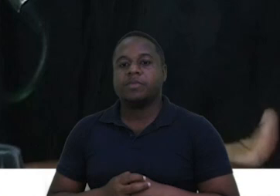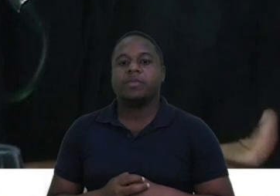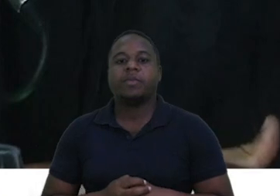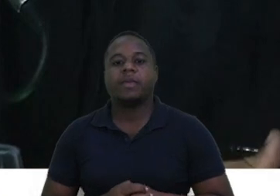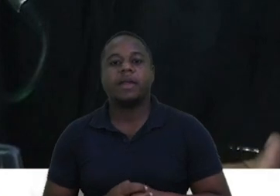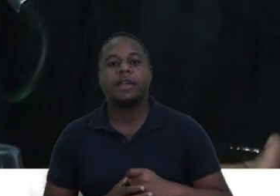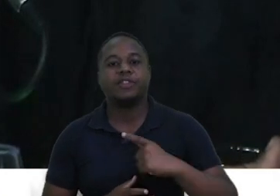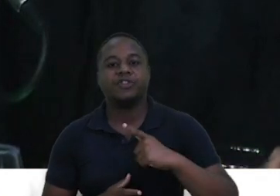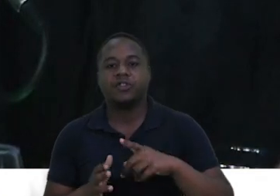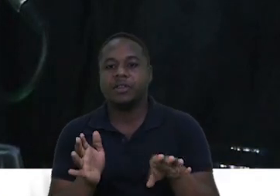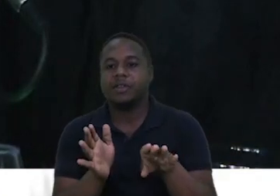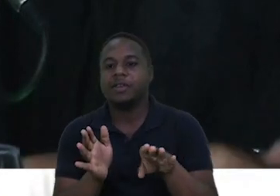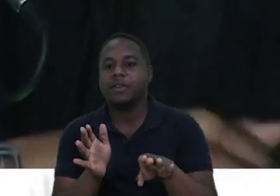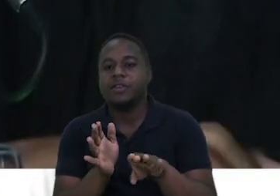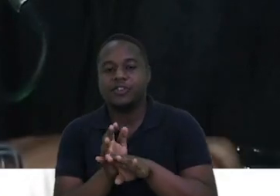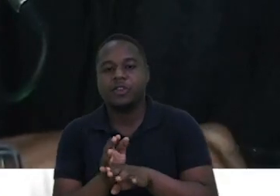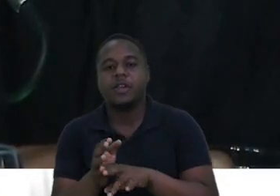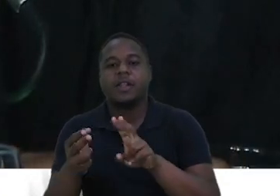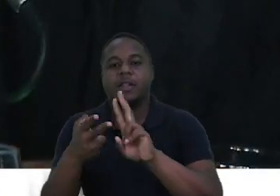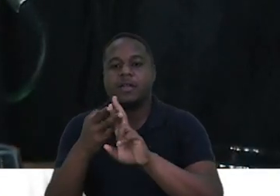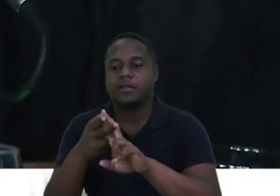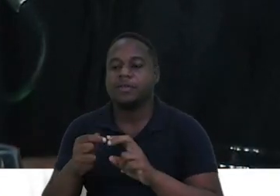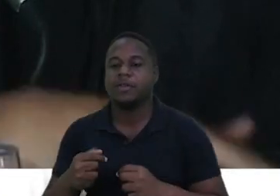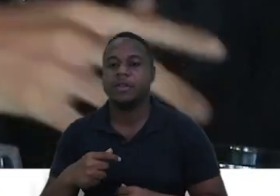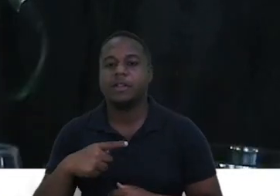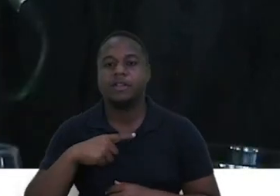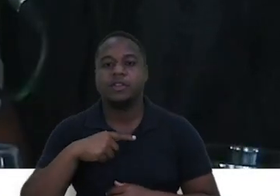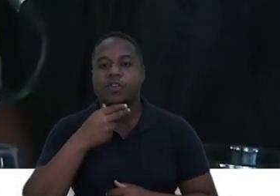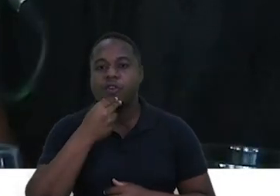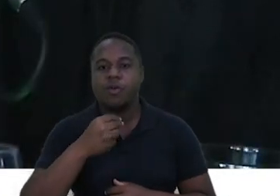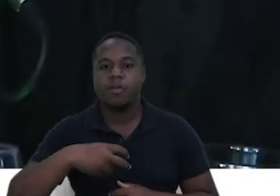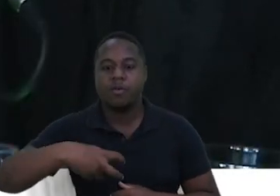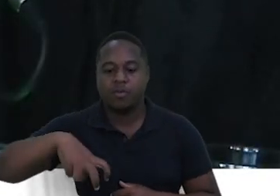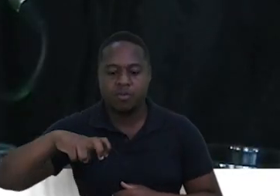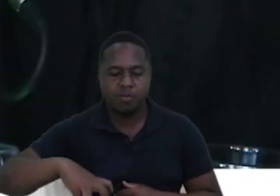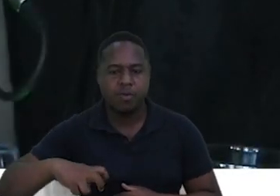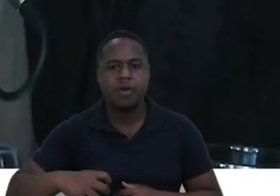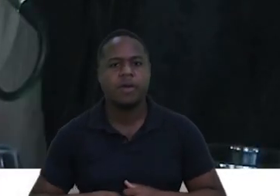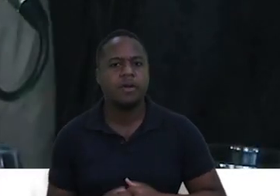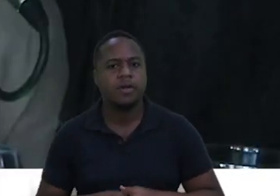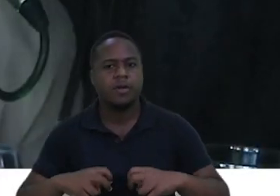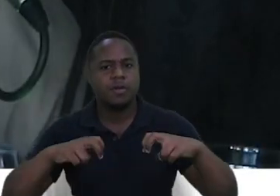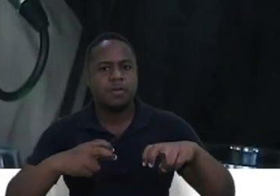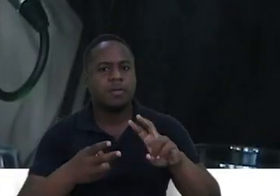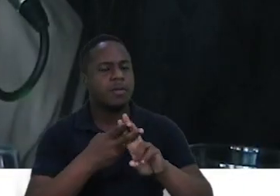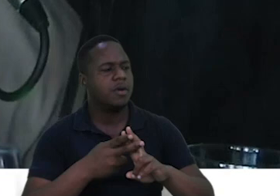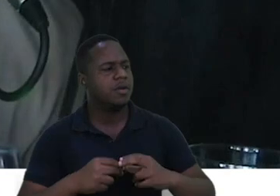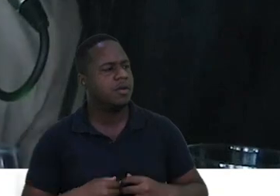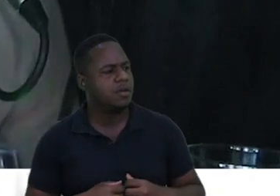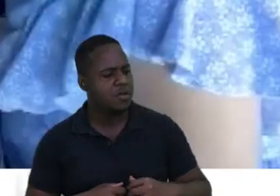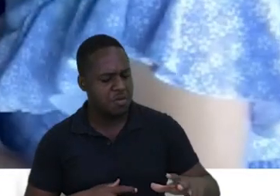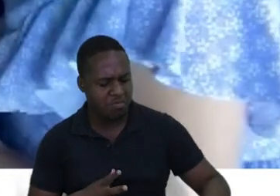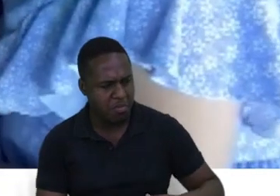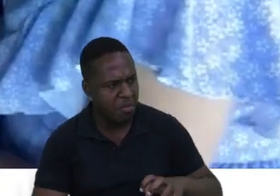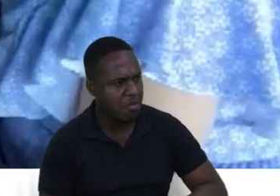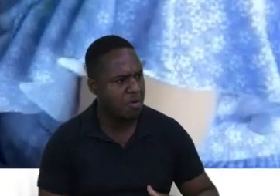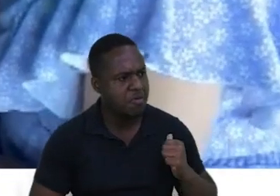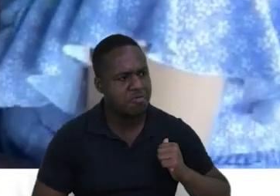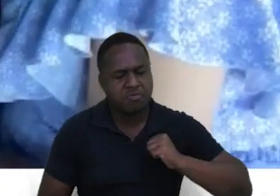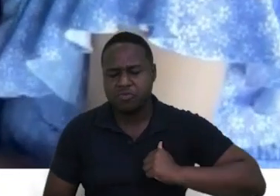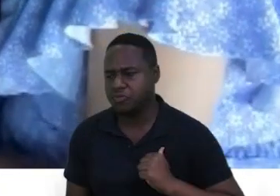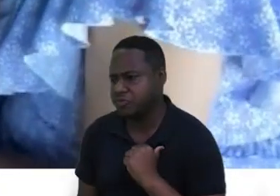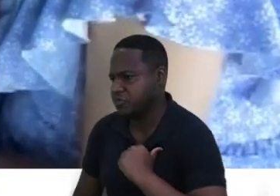eu ia ficar numa cela. Aí o cara que tava na cela saiu, pegou as coisas assim, saiu. Tá. Não fico com o brasileiro. Exatamente